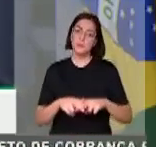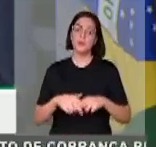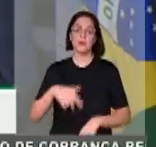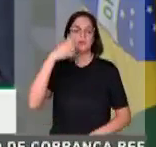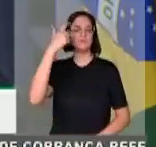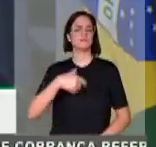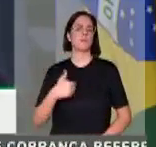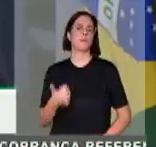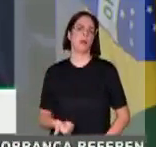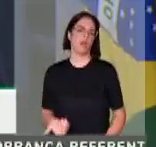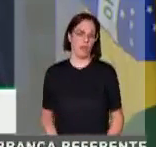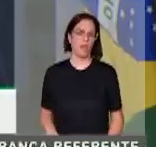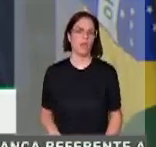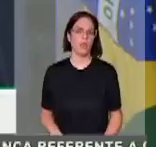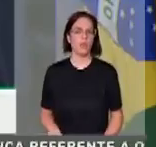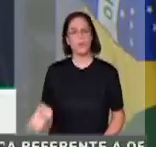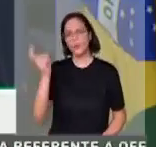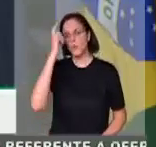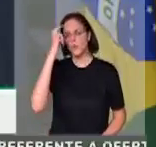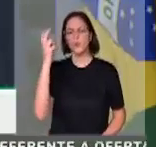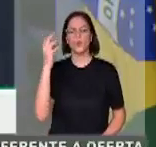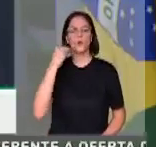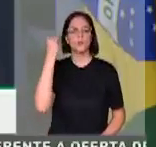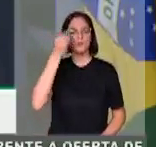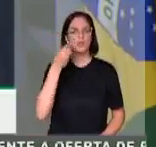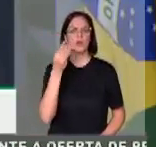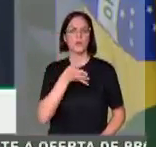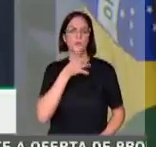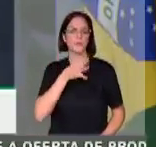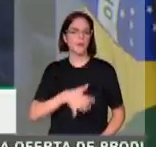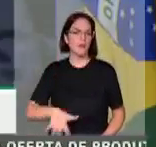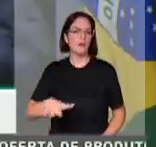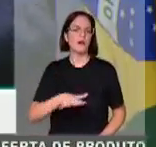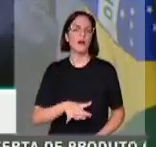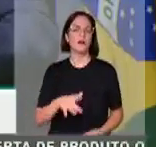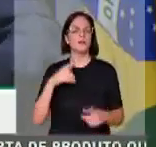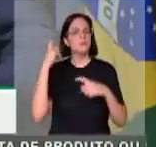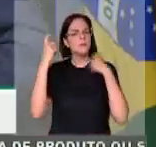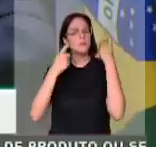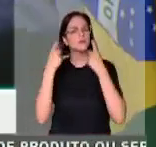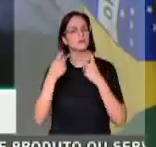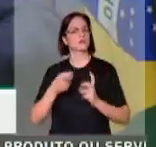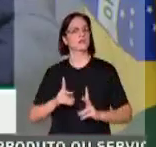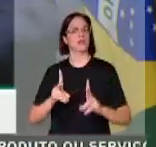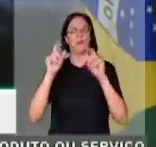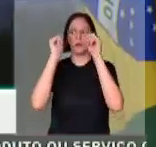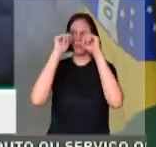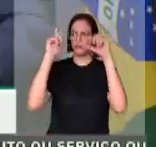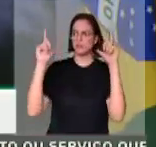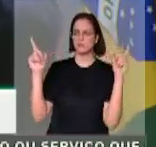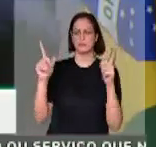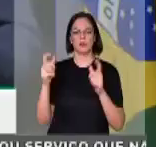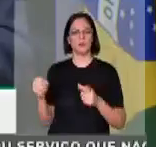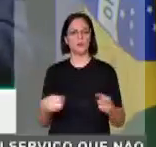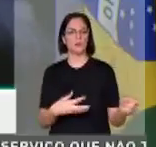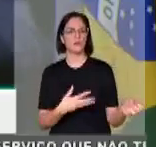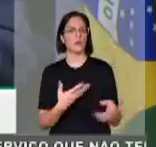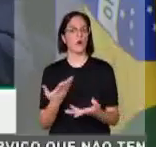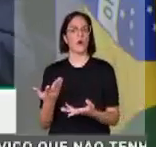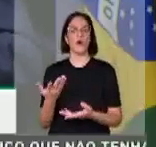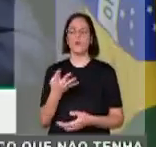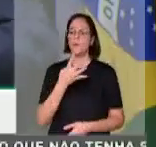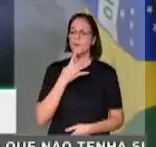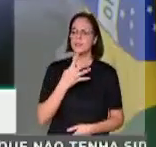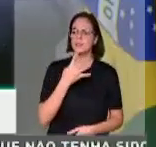temperamento até, a sua cultura jurídica, sua preocupação de estar sempre atento às novas correntes do